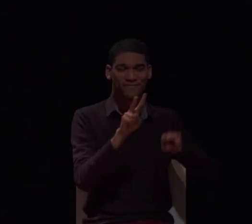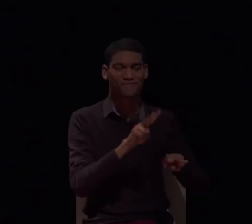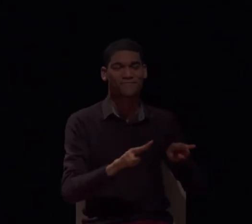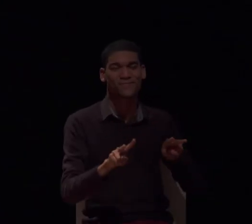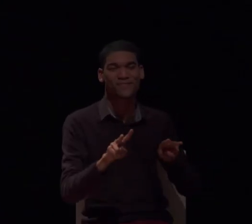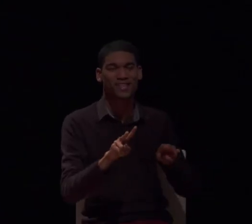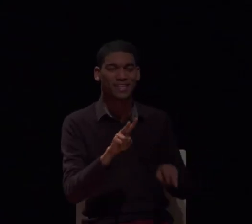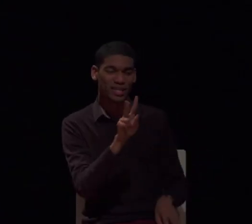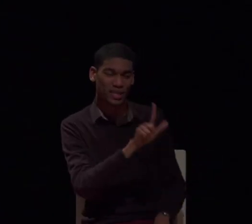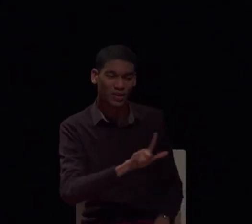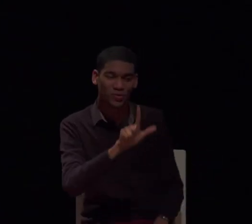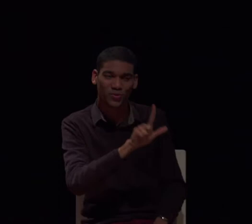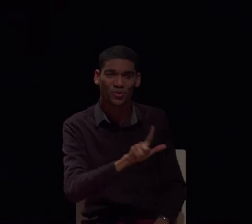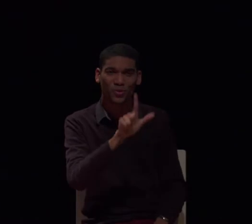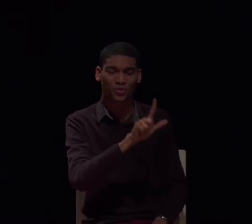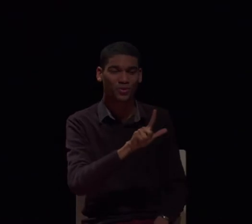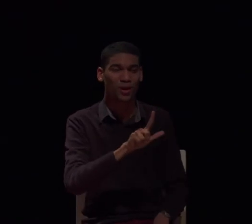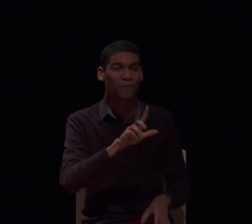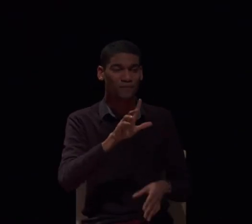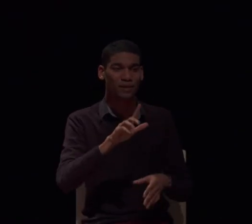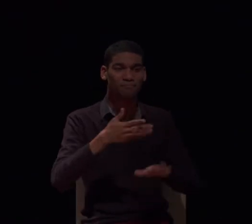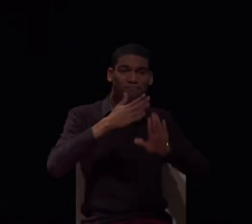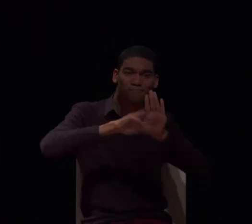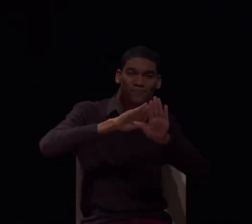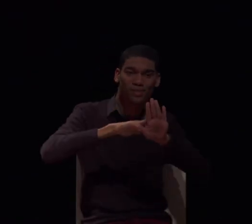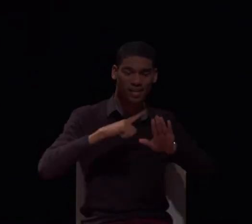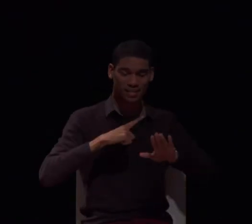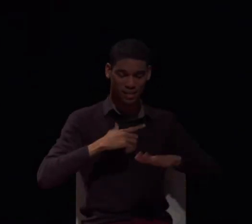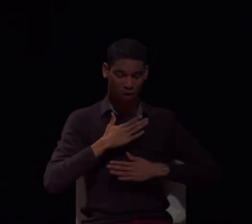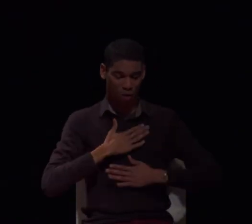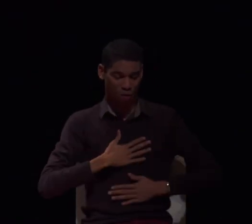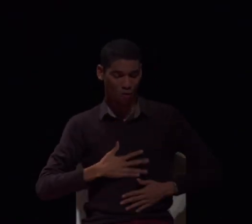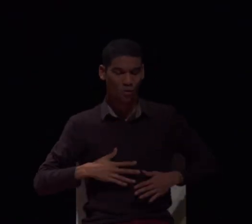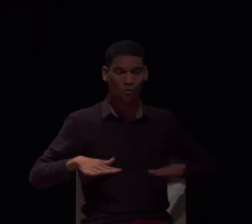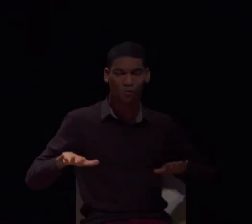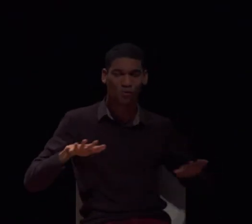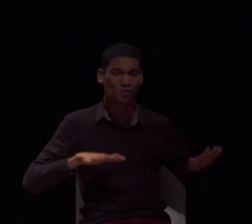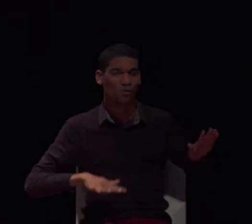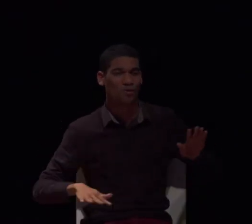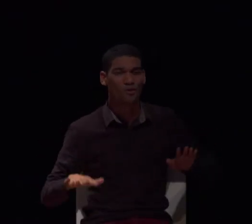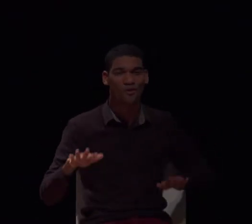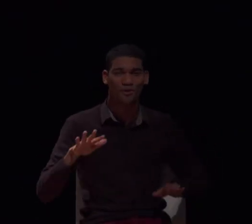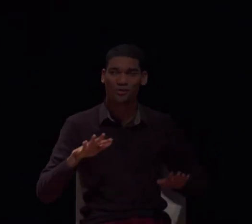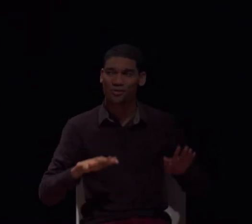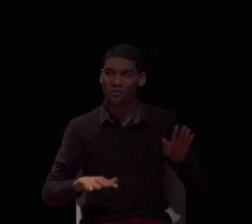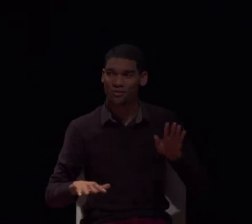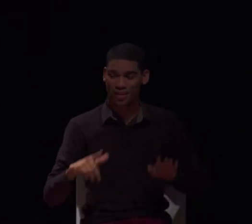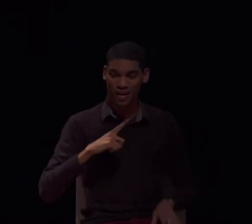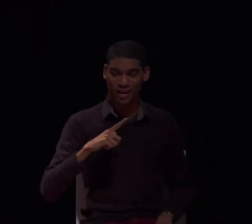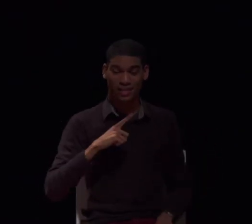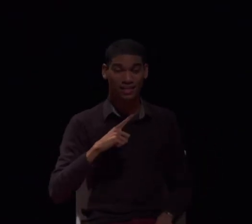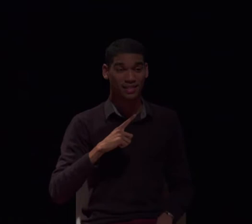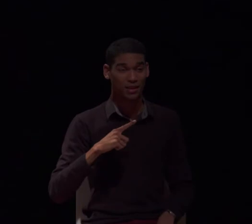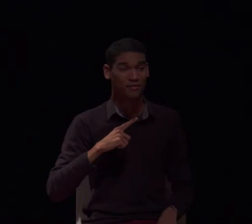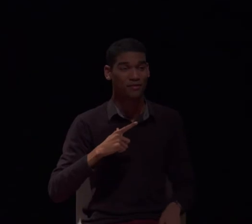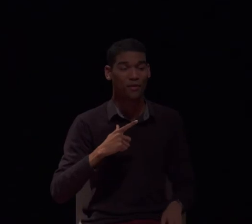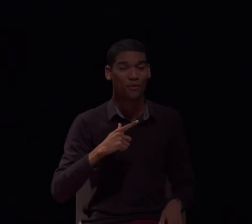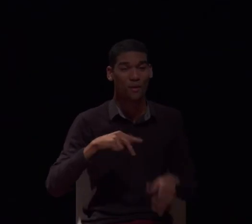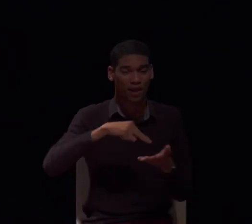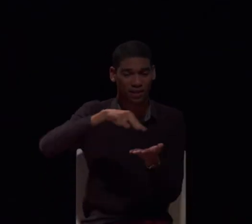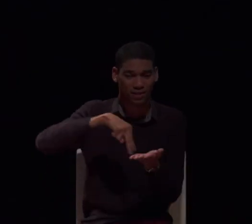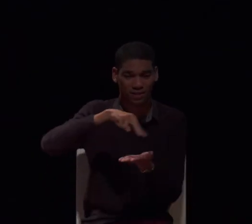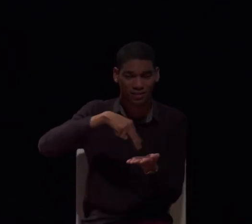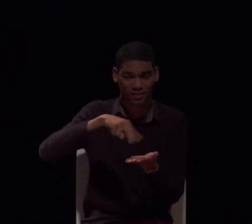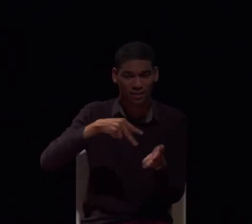corporeidade conectada isso que era desenvolvida nesse modo a gente fez um módulo de dança dos orixás também